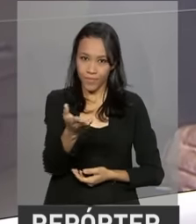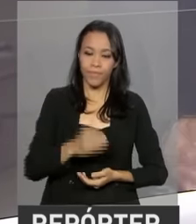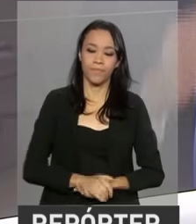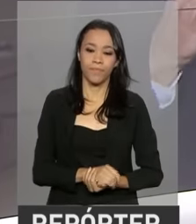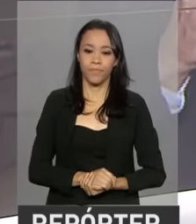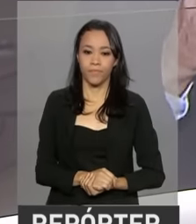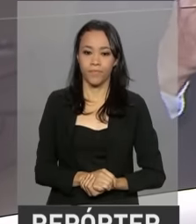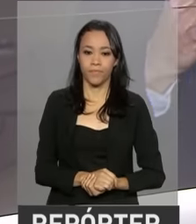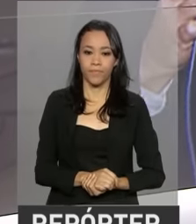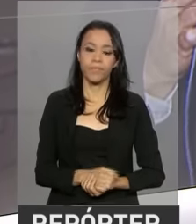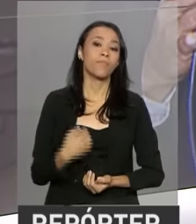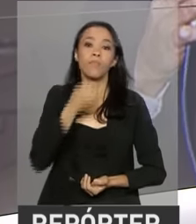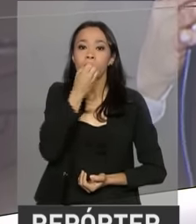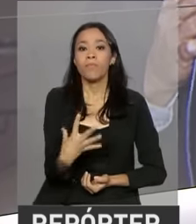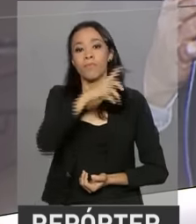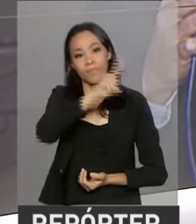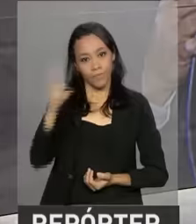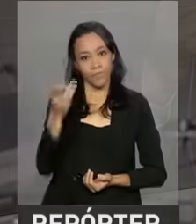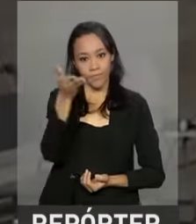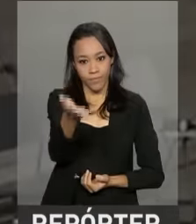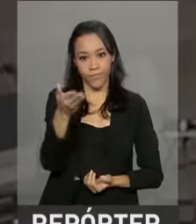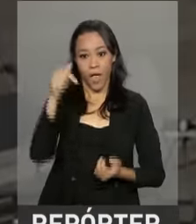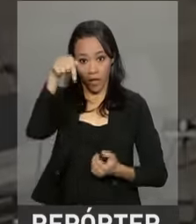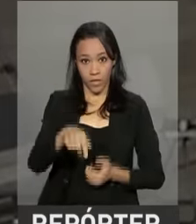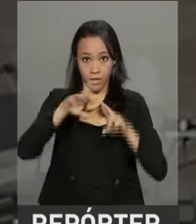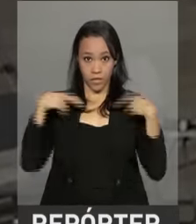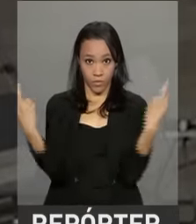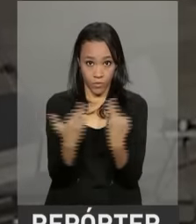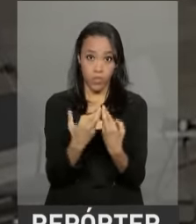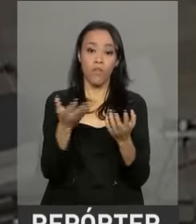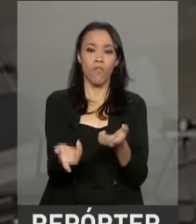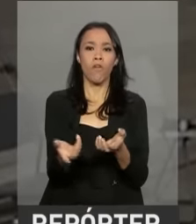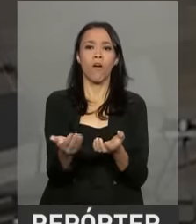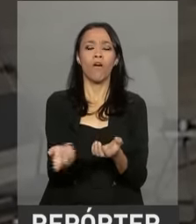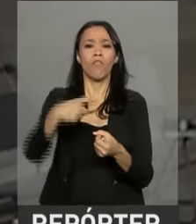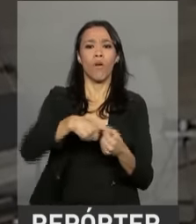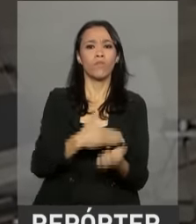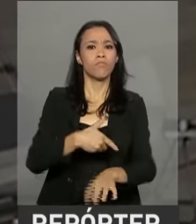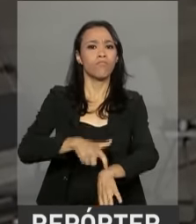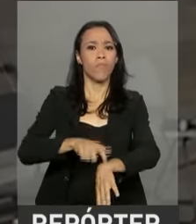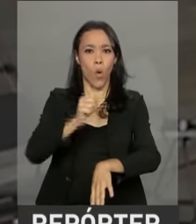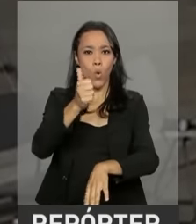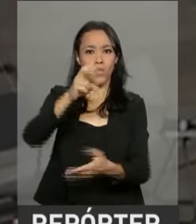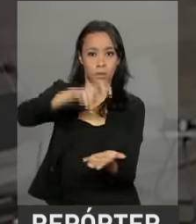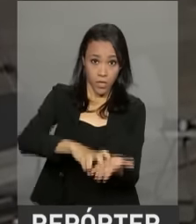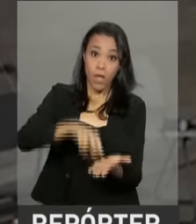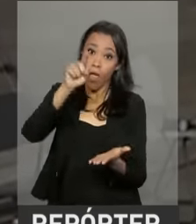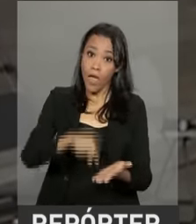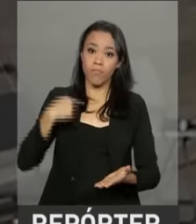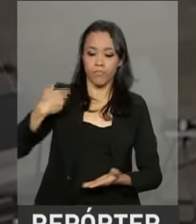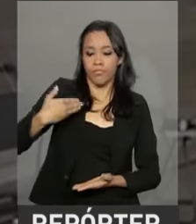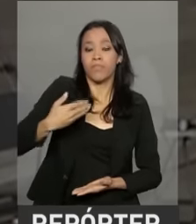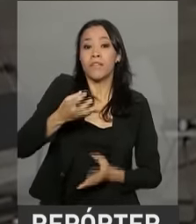você Bom dia Renata a sessão aqui no no no senado será retomada às 11 horas da manhã e como você disse Este é o sexto e